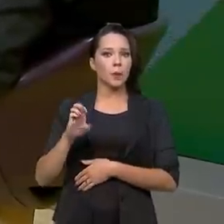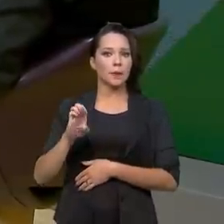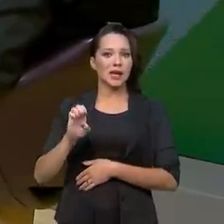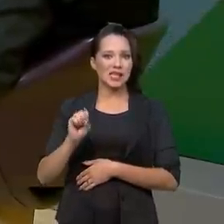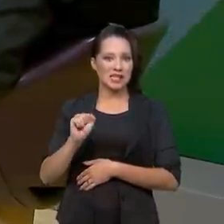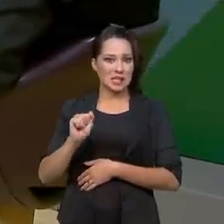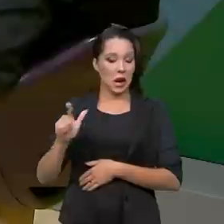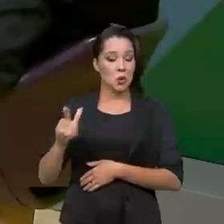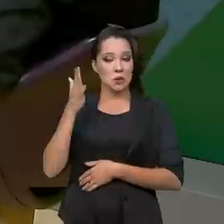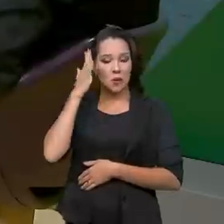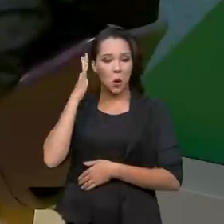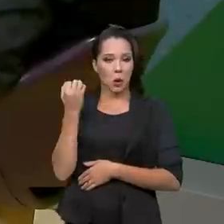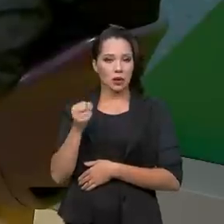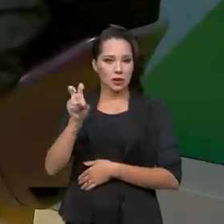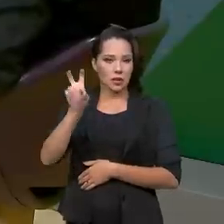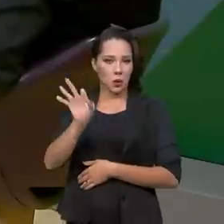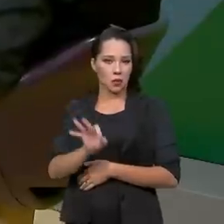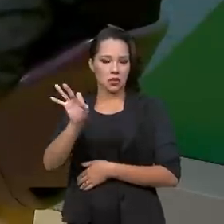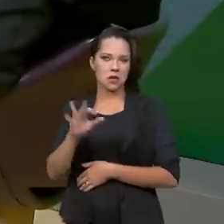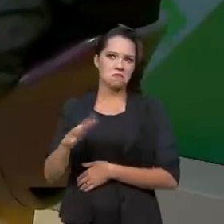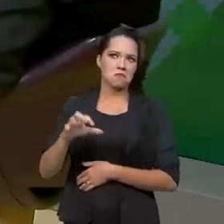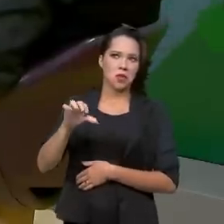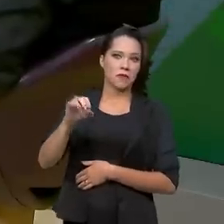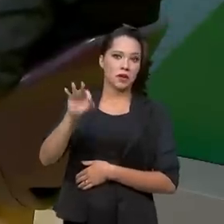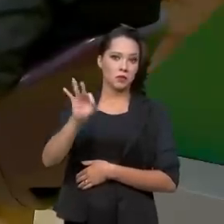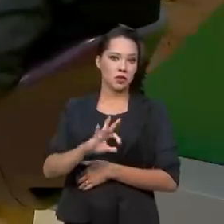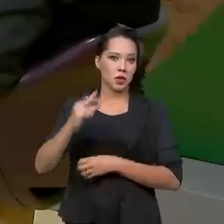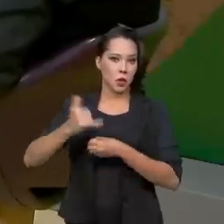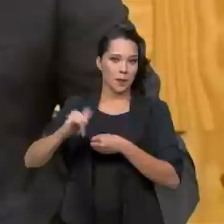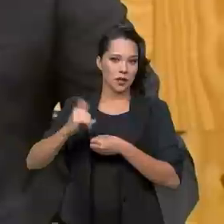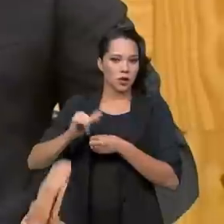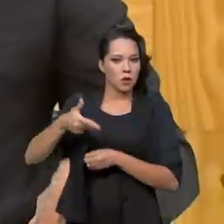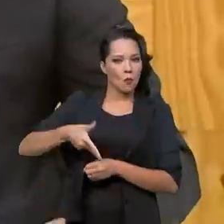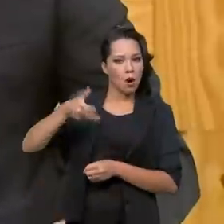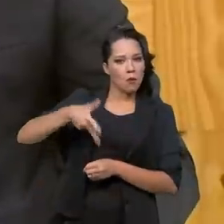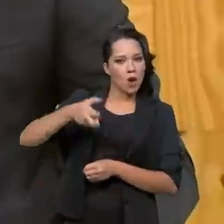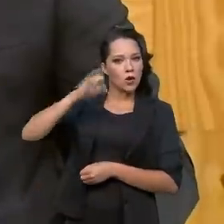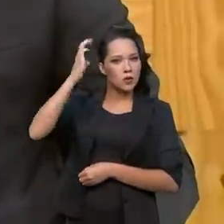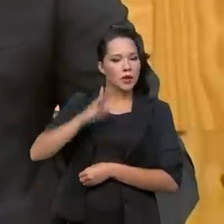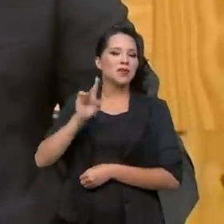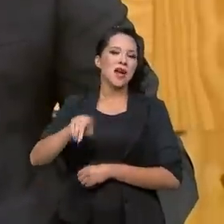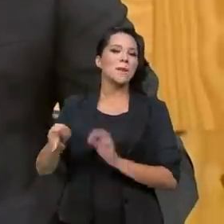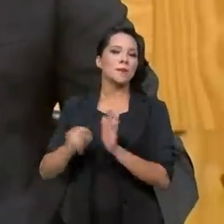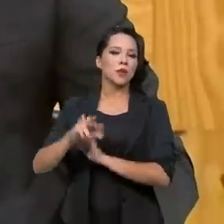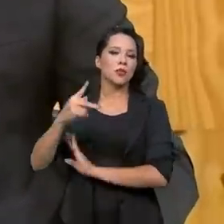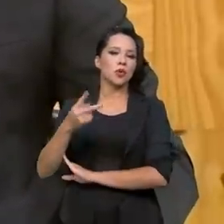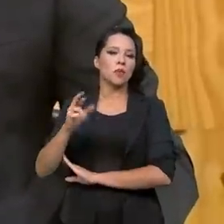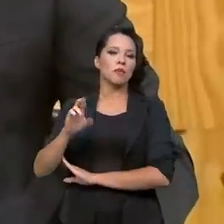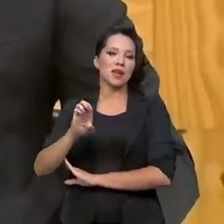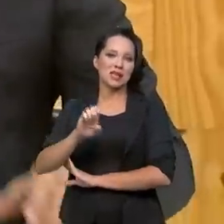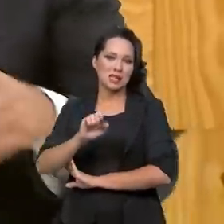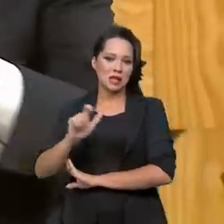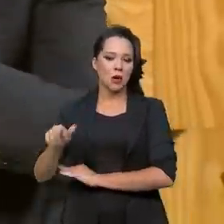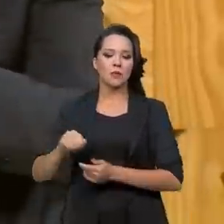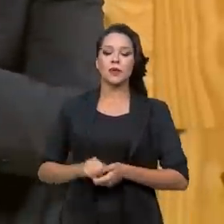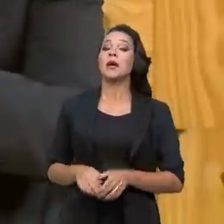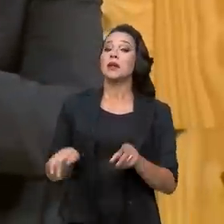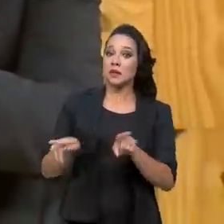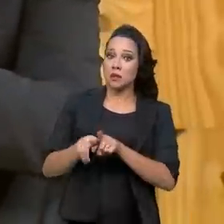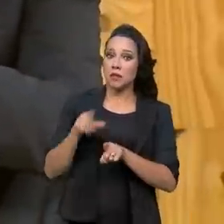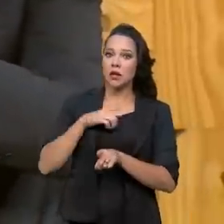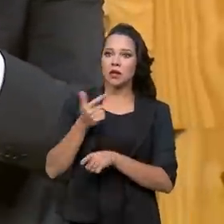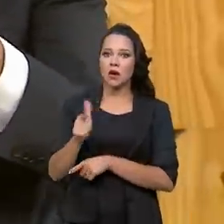que 85%, 90% do petróleo extraído do Brasil hoje vem do pré-sal. Nós temos também essa